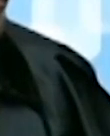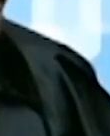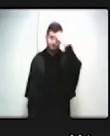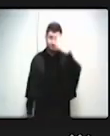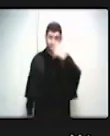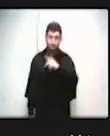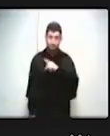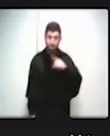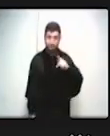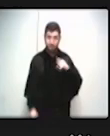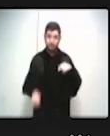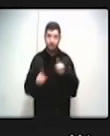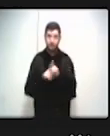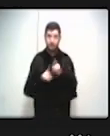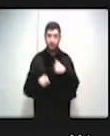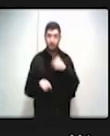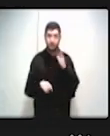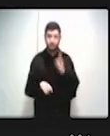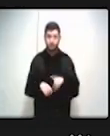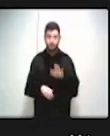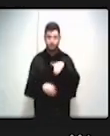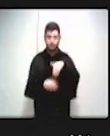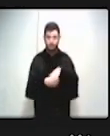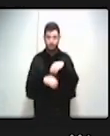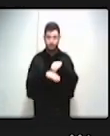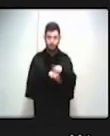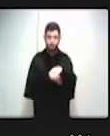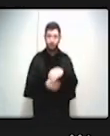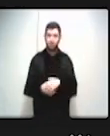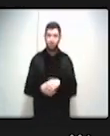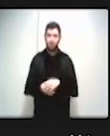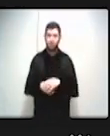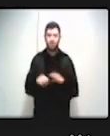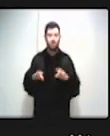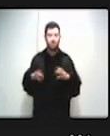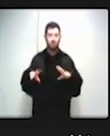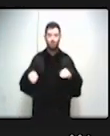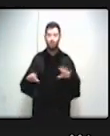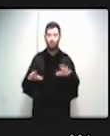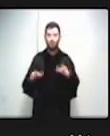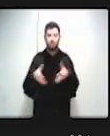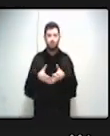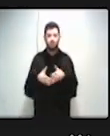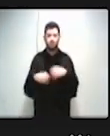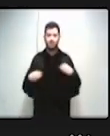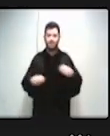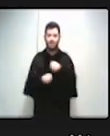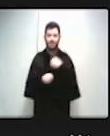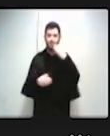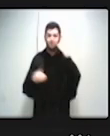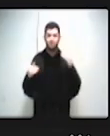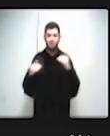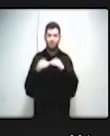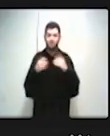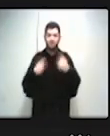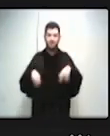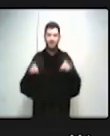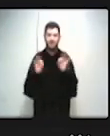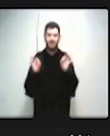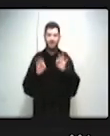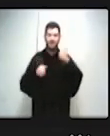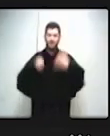Doutrina do Direito Civil tem considerado a existência de um princípio do aviso prévio a uma sanção baseado na boa-fé objetiva